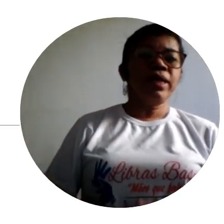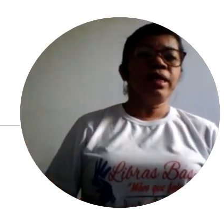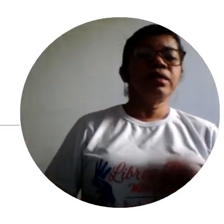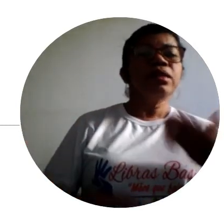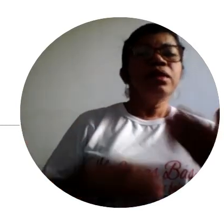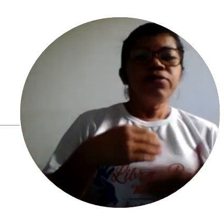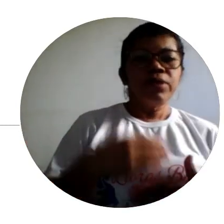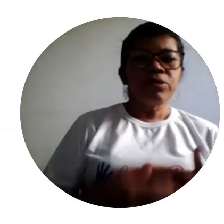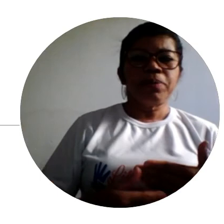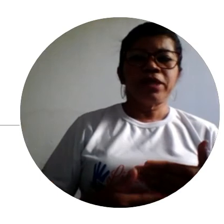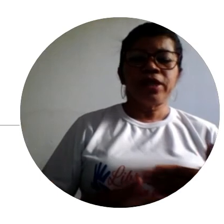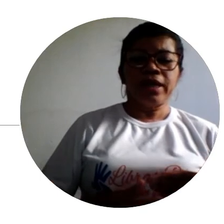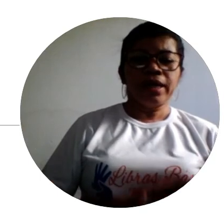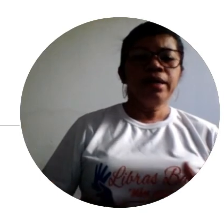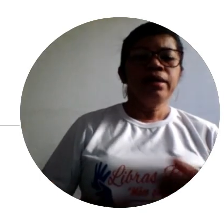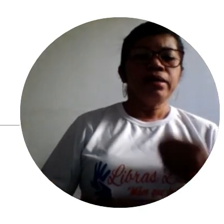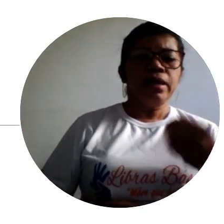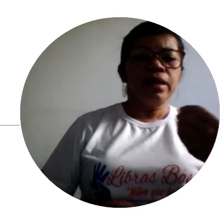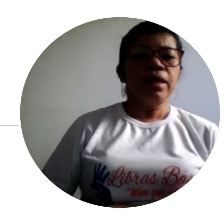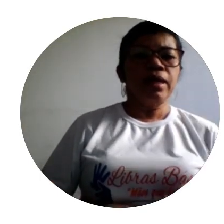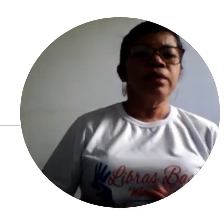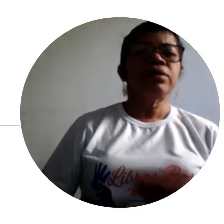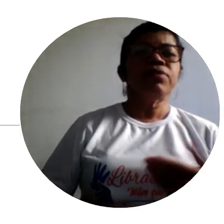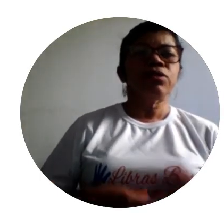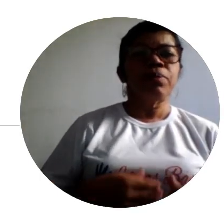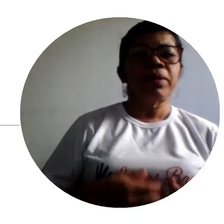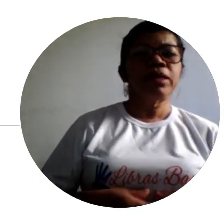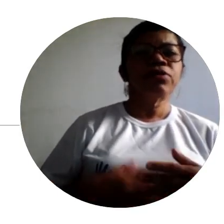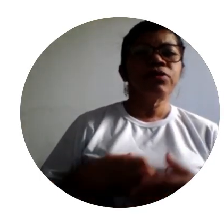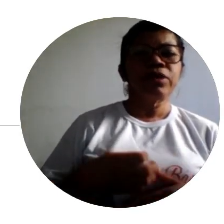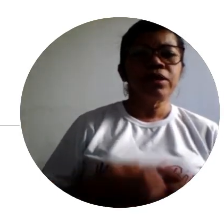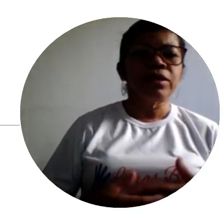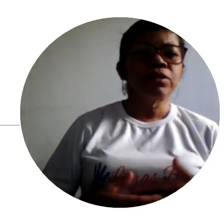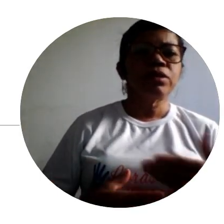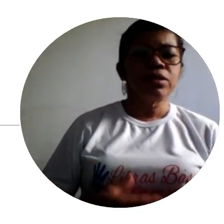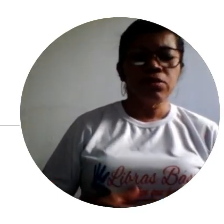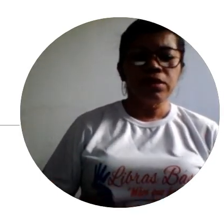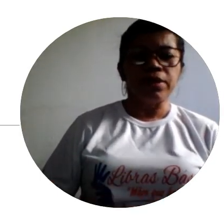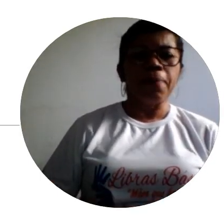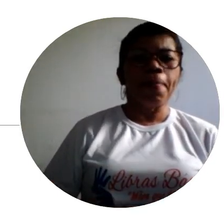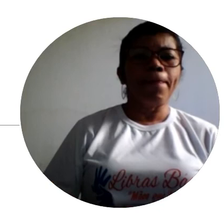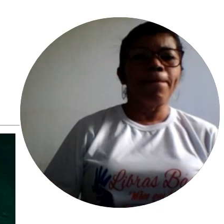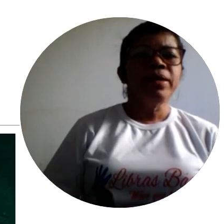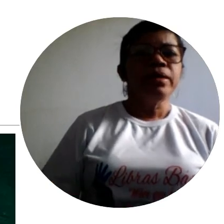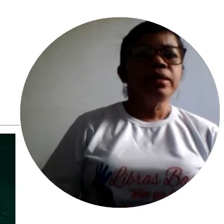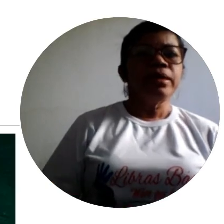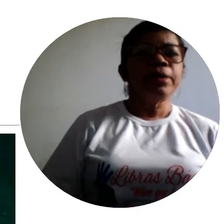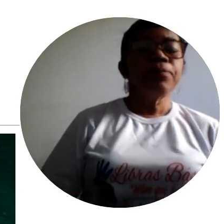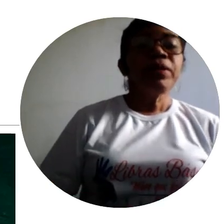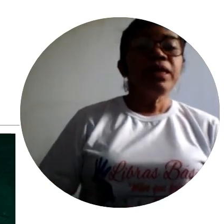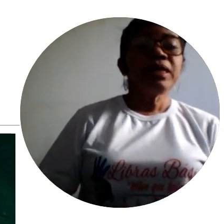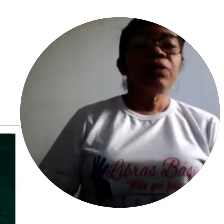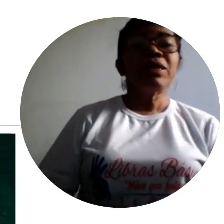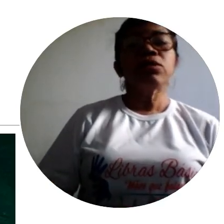são os numerais. Vamos praticar, tá? Em casa, façam a prática, vão tentando que vocês conseguem,